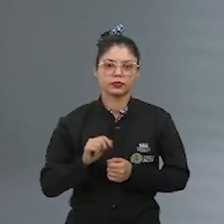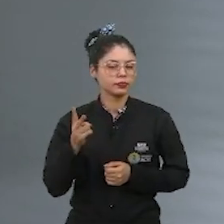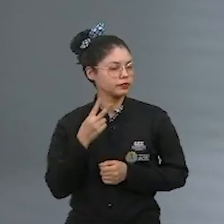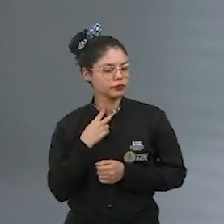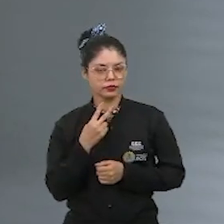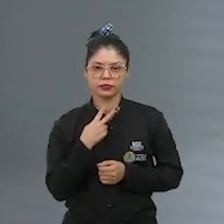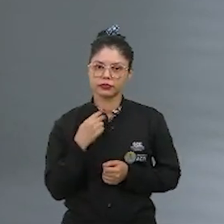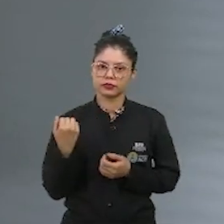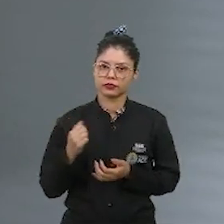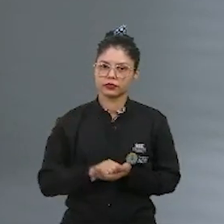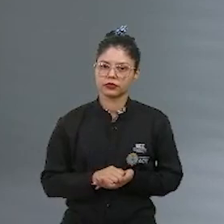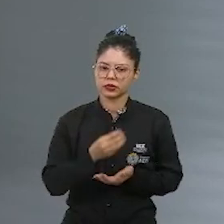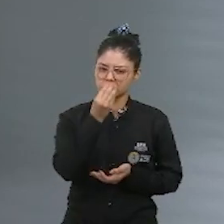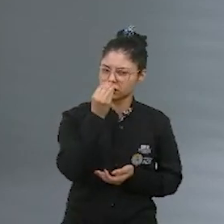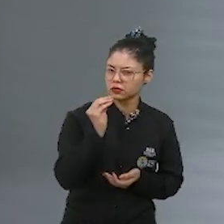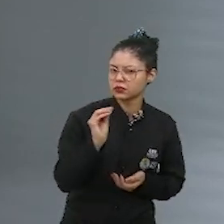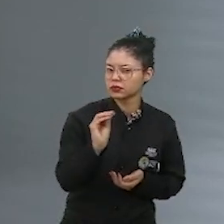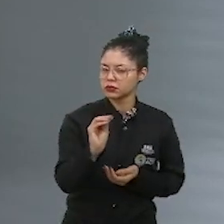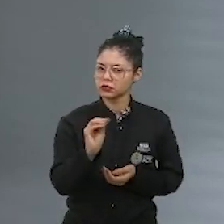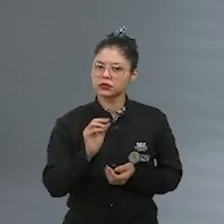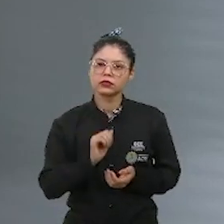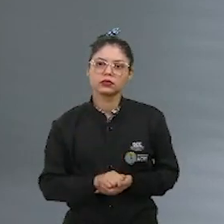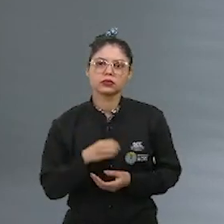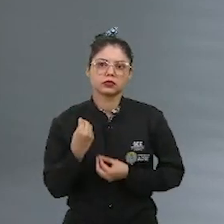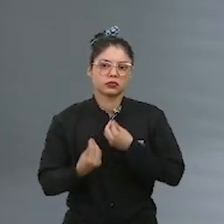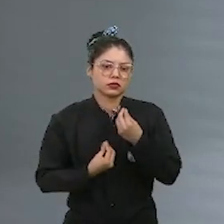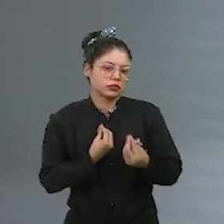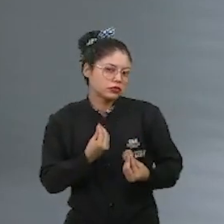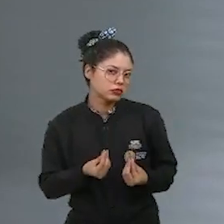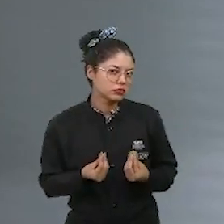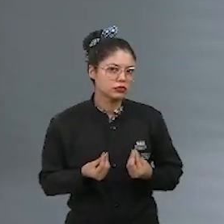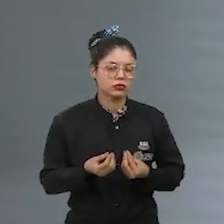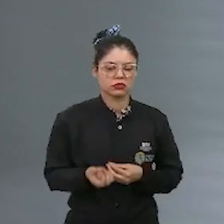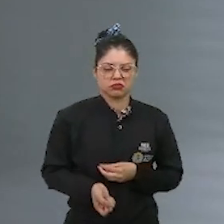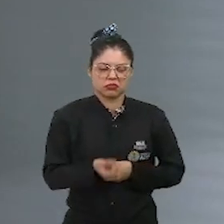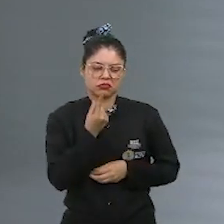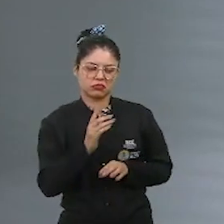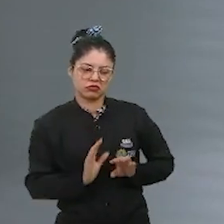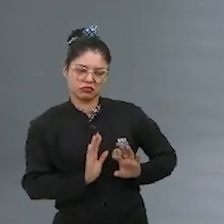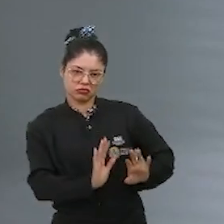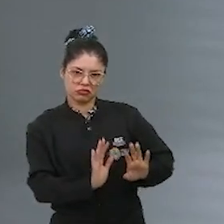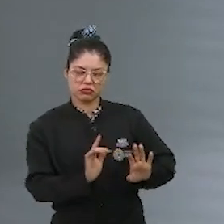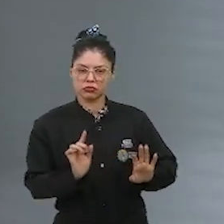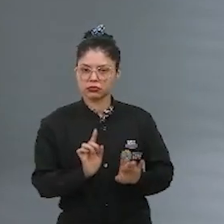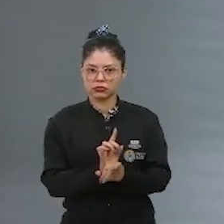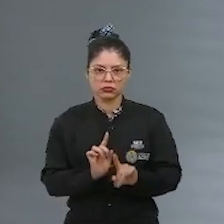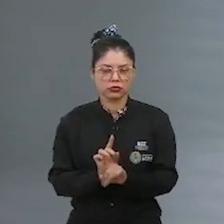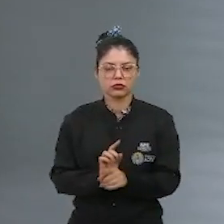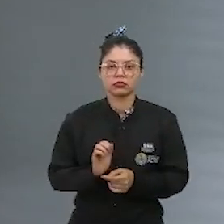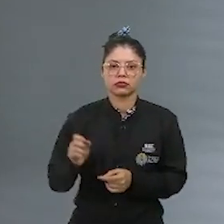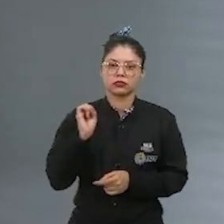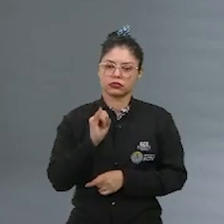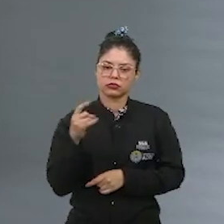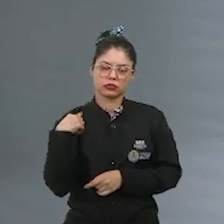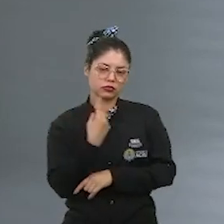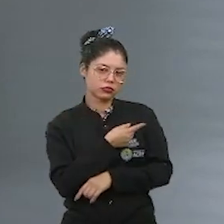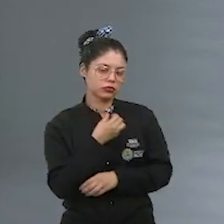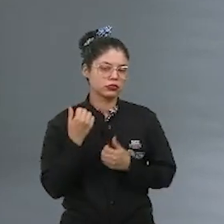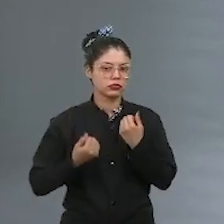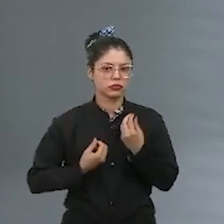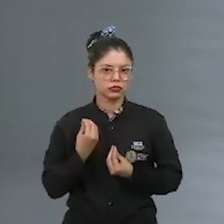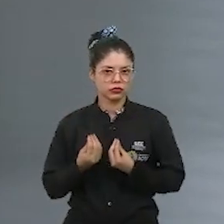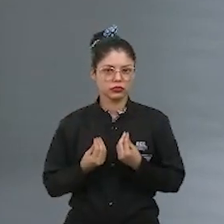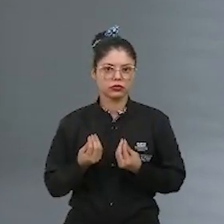podemos apenas ignorar, tratá-los com estranheza apenas. Se nós temos como